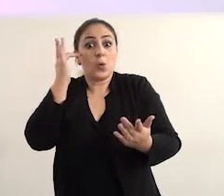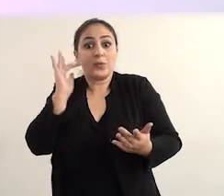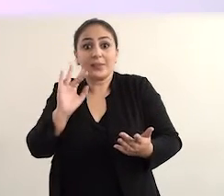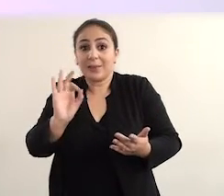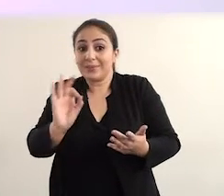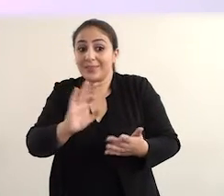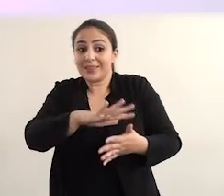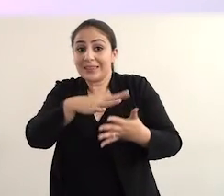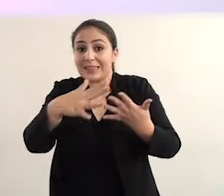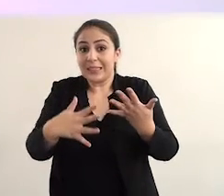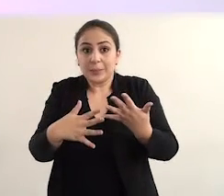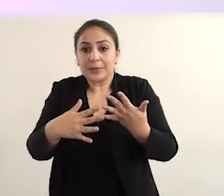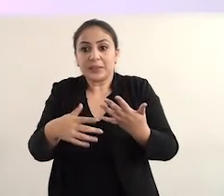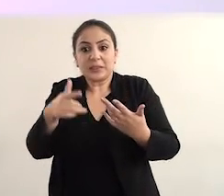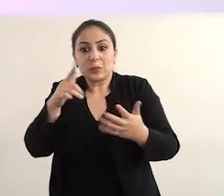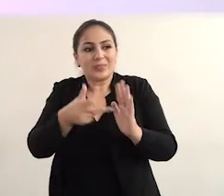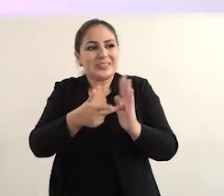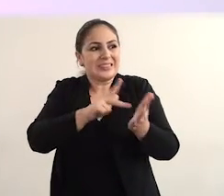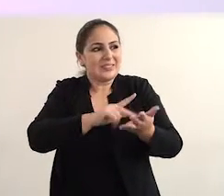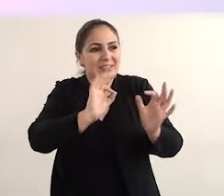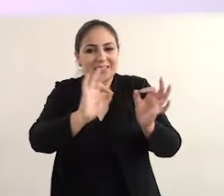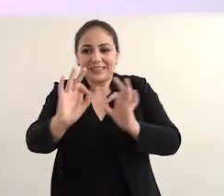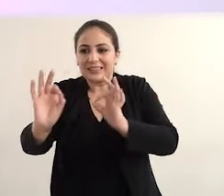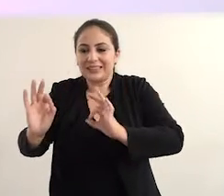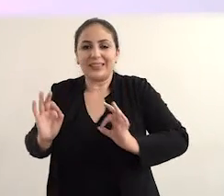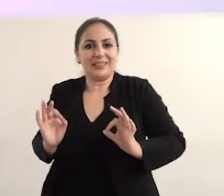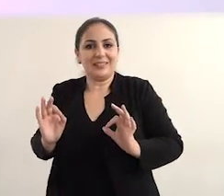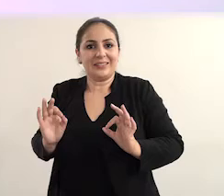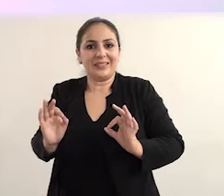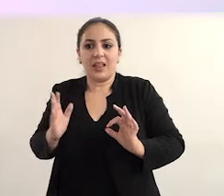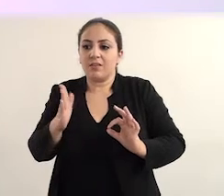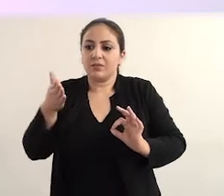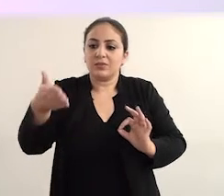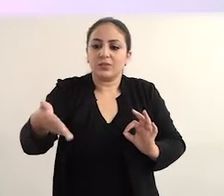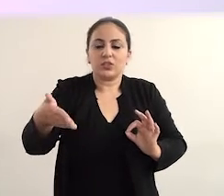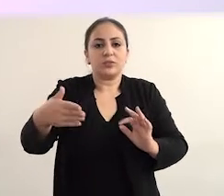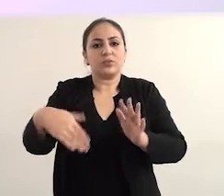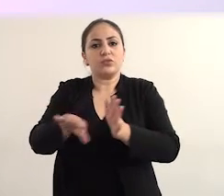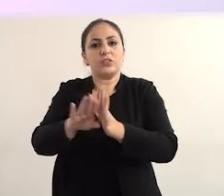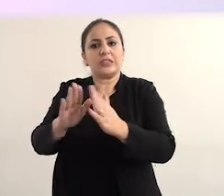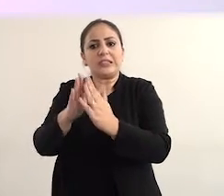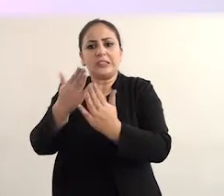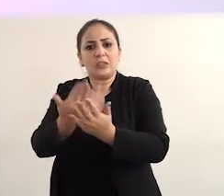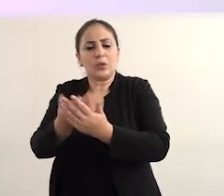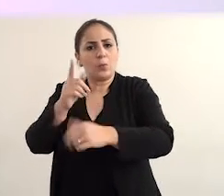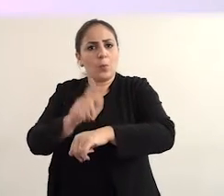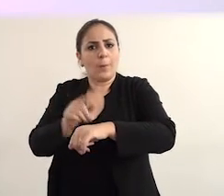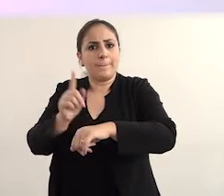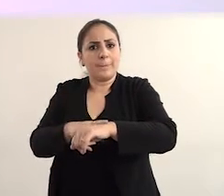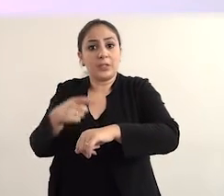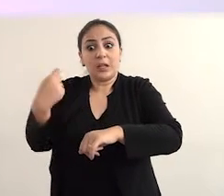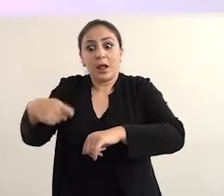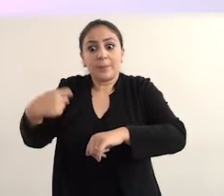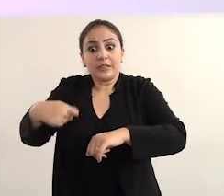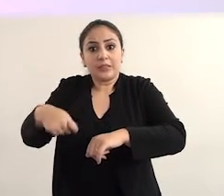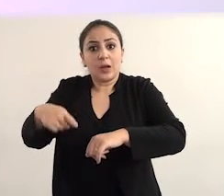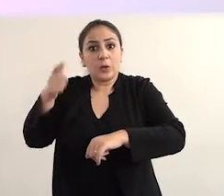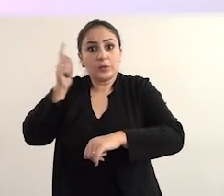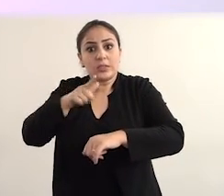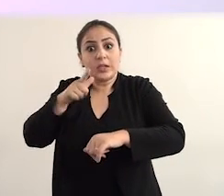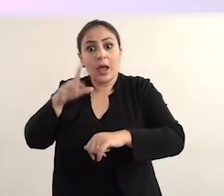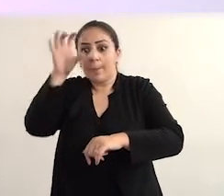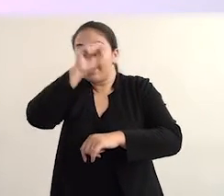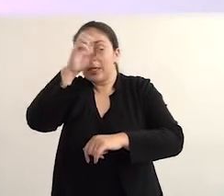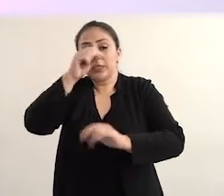significar o seu universo nessa língua dela, vão para a escola. Quando elas têm que estar aprendendo o